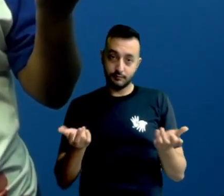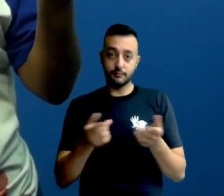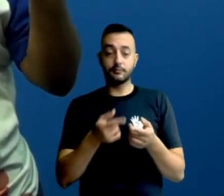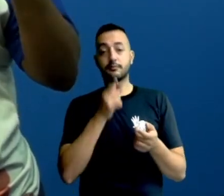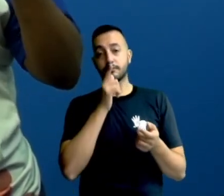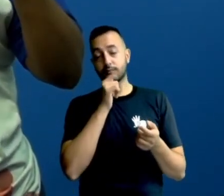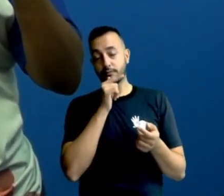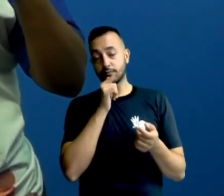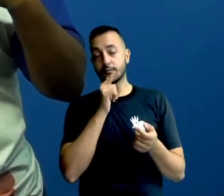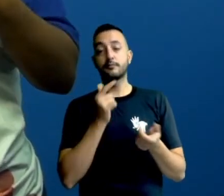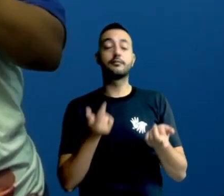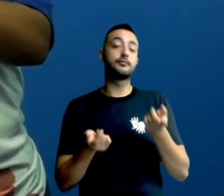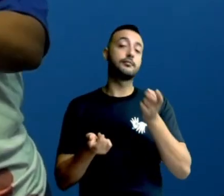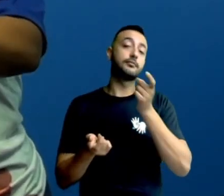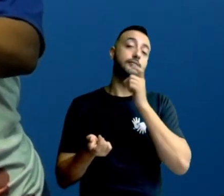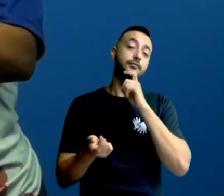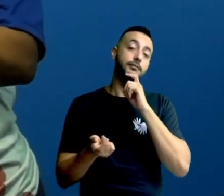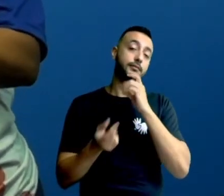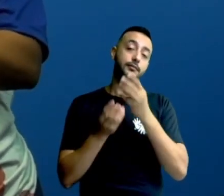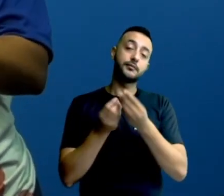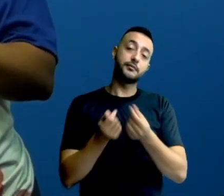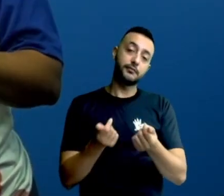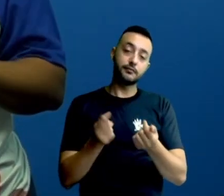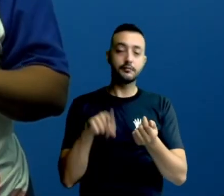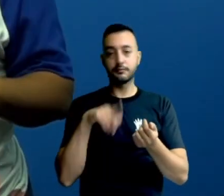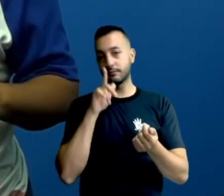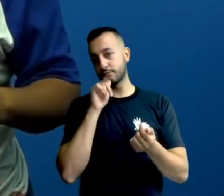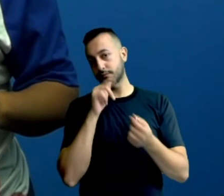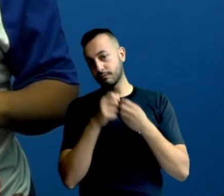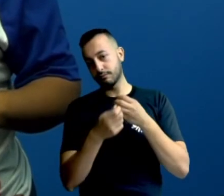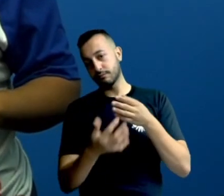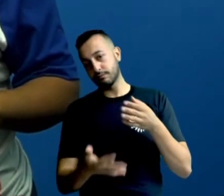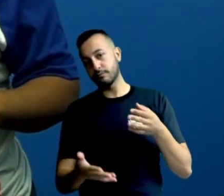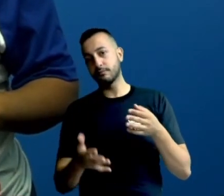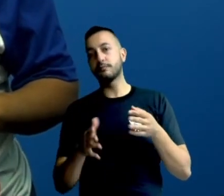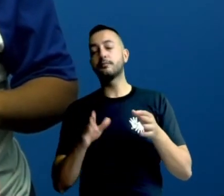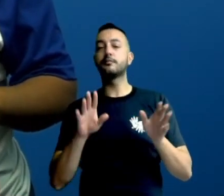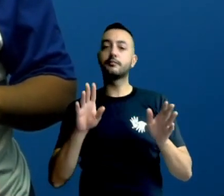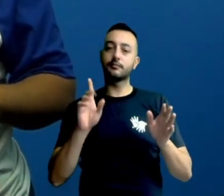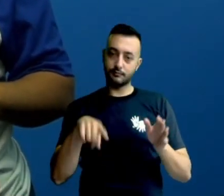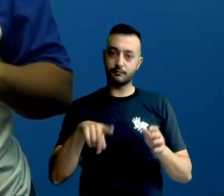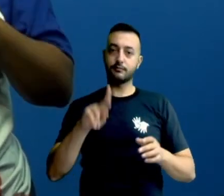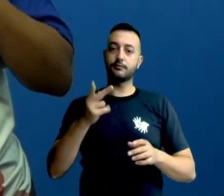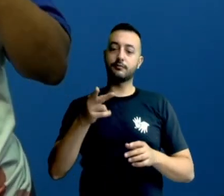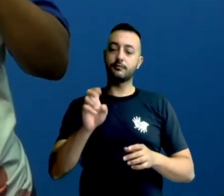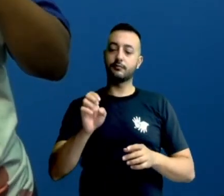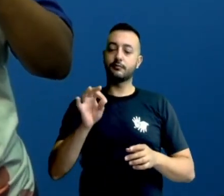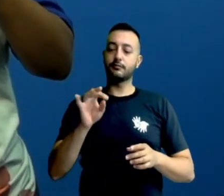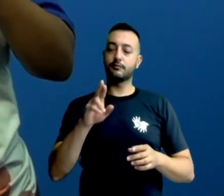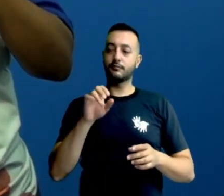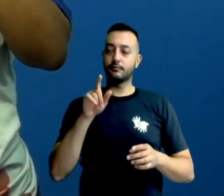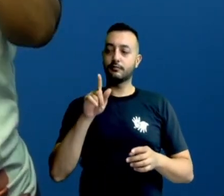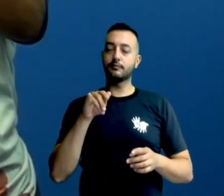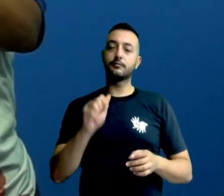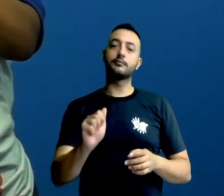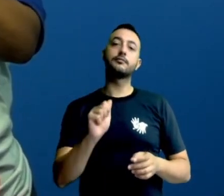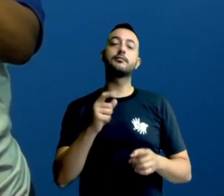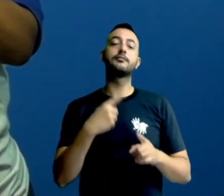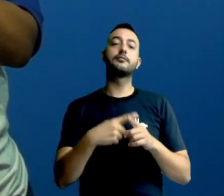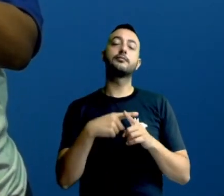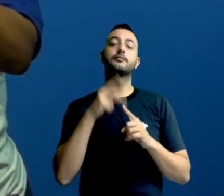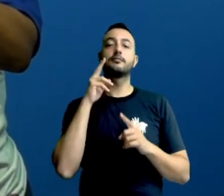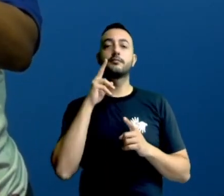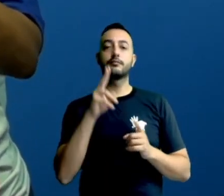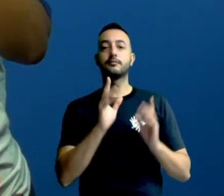derrete, o gelo quando derrete vira água líquida, ela é uma mistura heterogênea, porque nós conseguimos ver